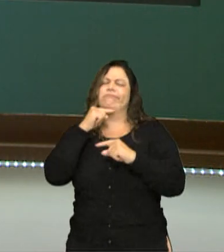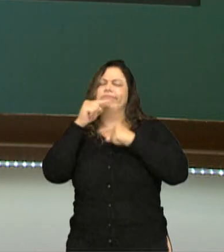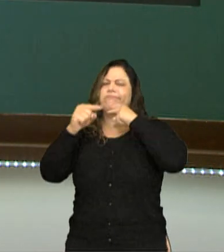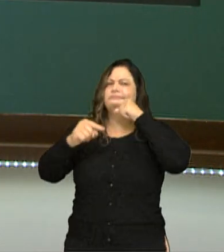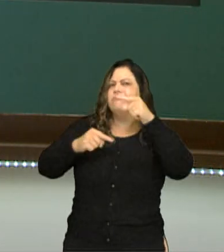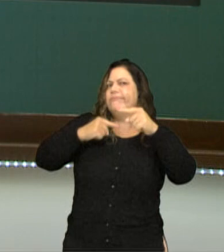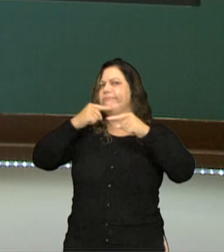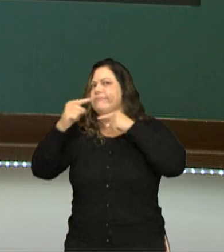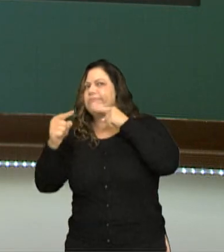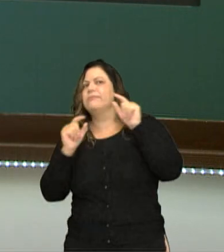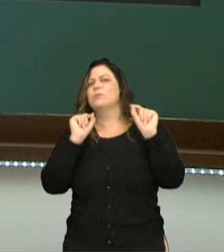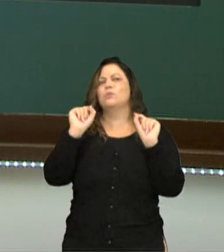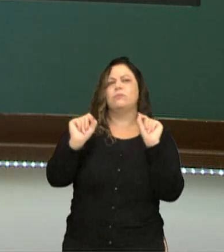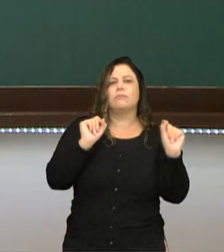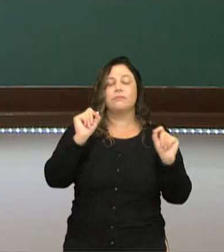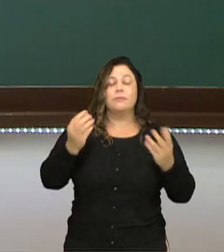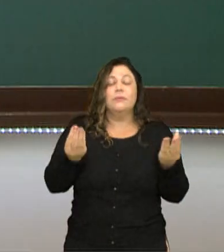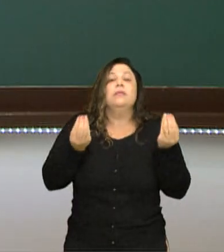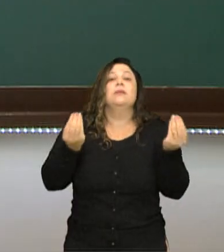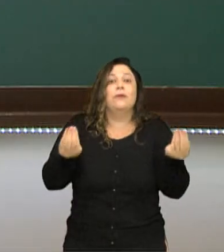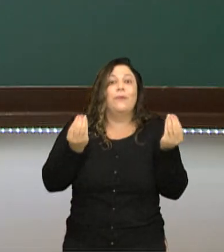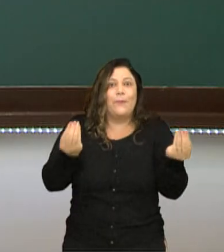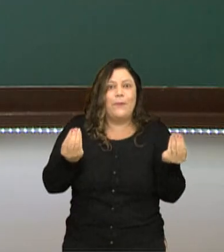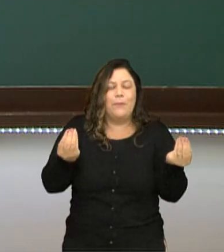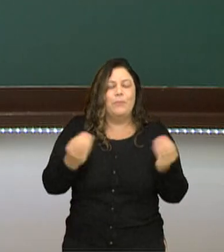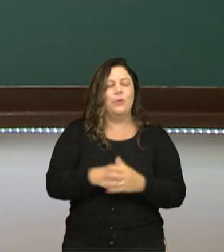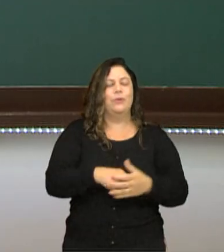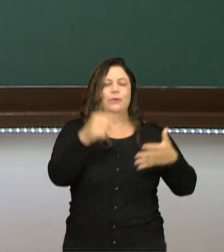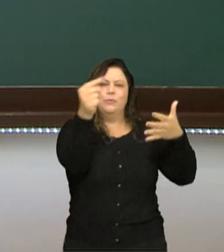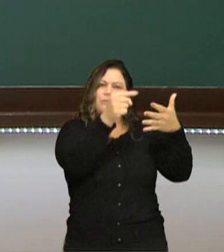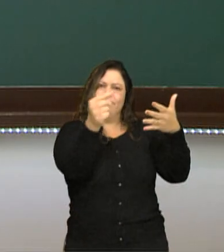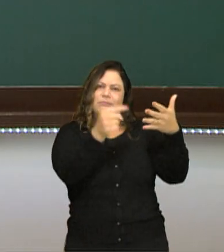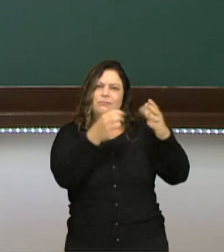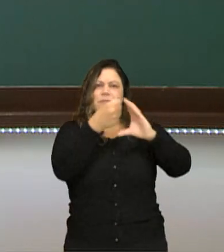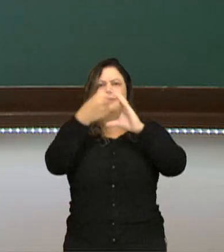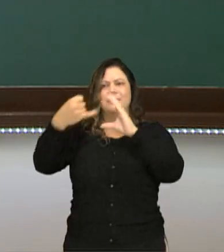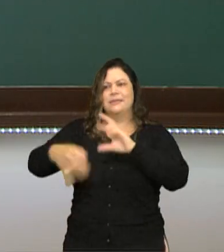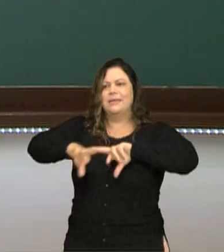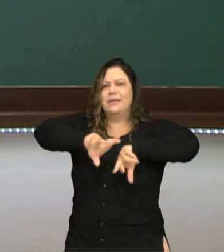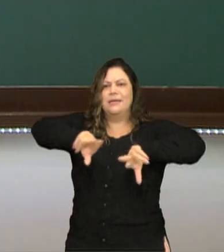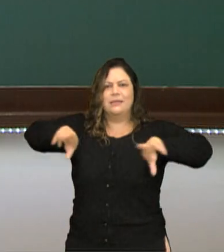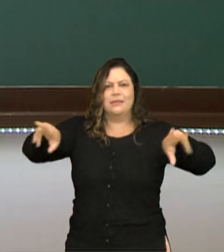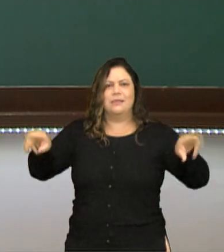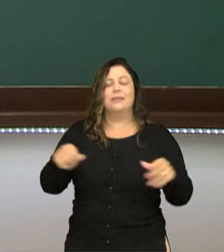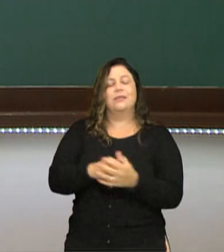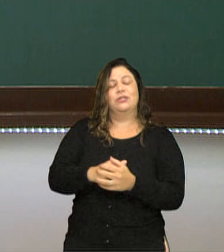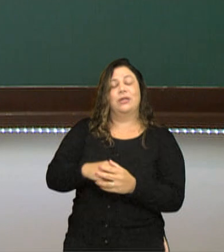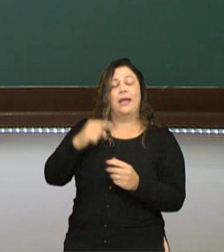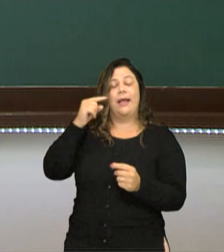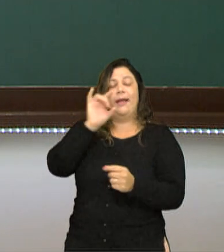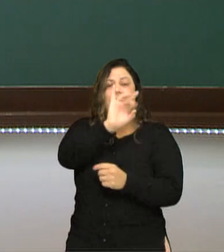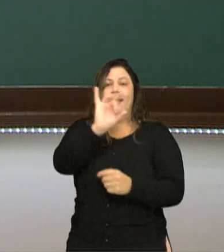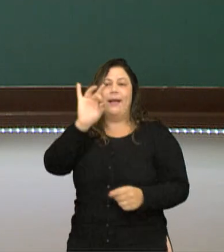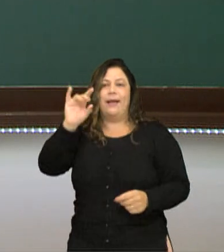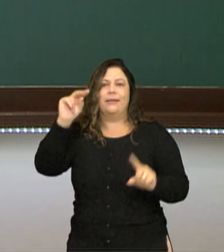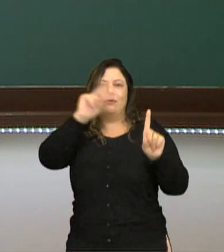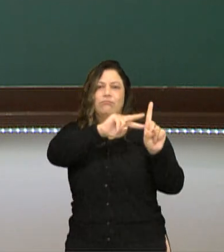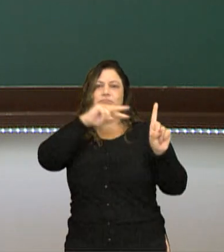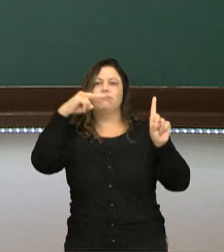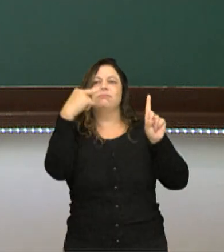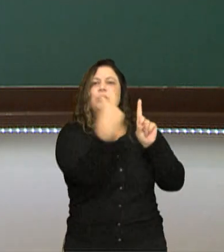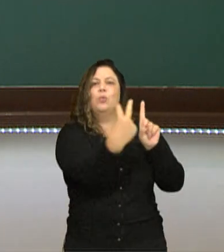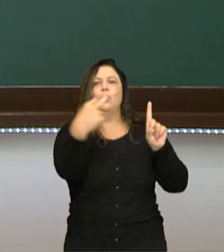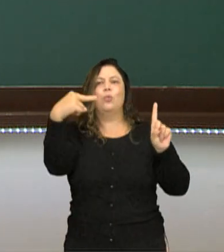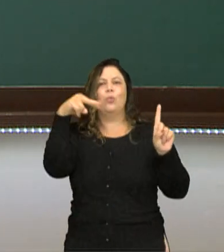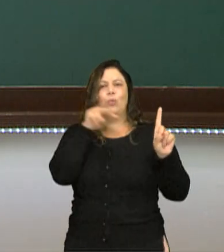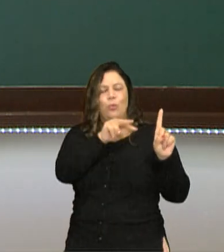né, esse belo que é e como a gente pode classificar ele, né? Então cada um vai ter o seu olhar desse belo na nossa sociedade atual, né?